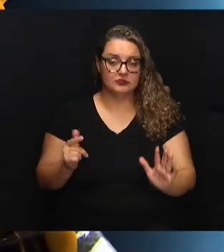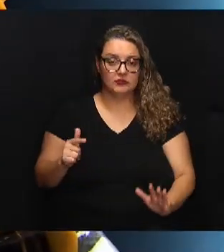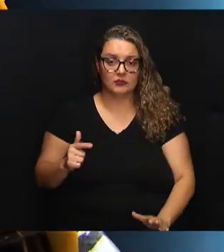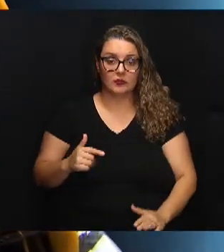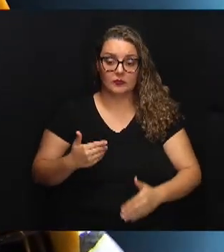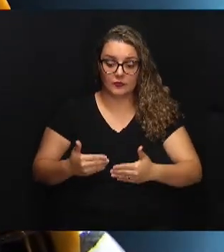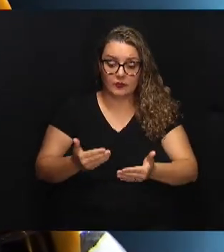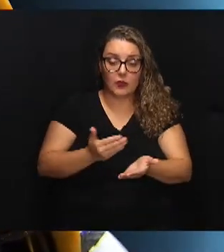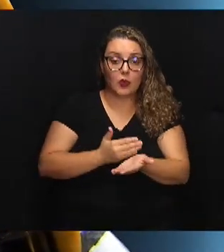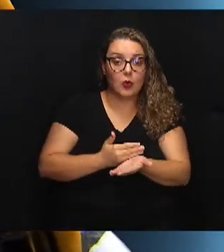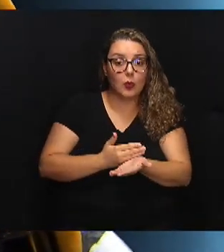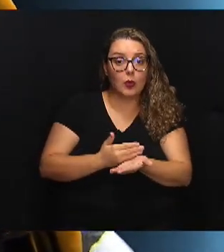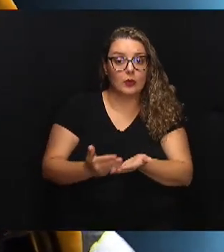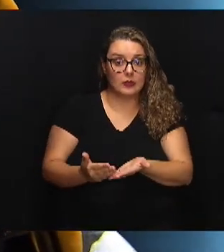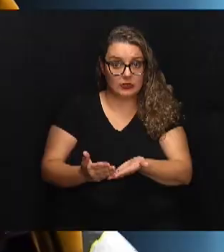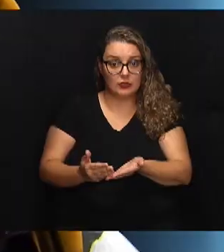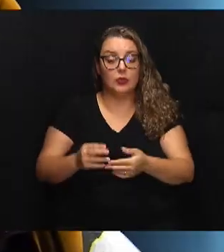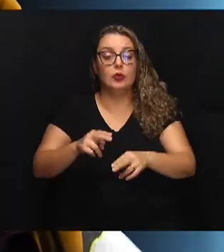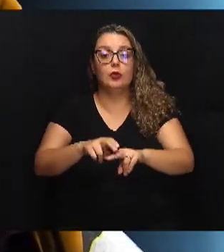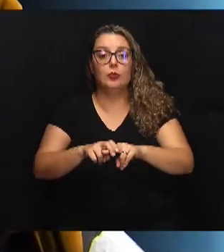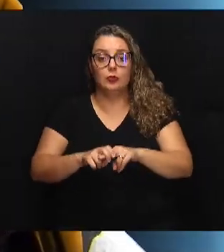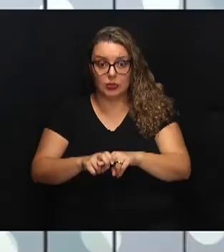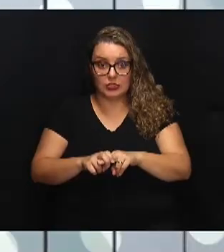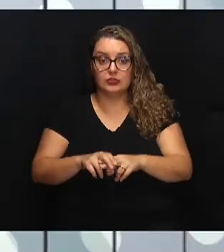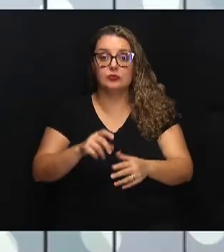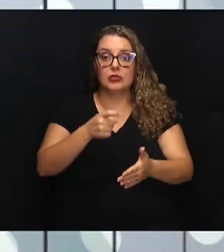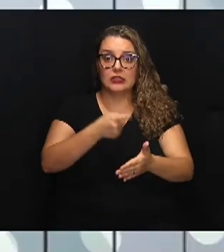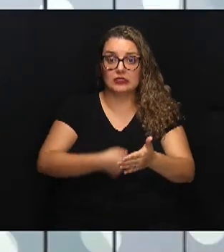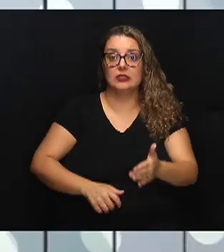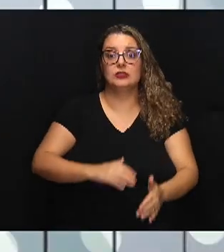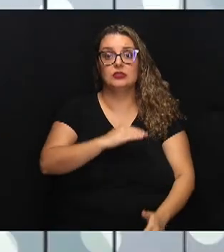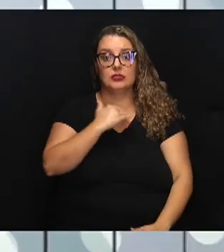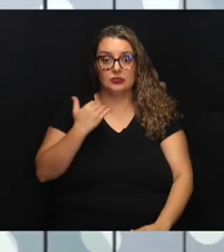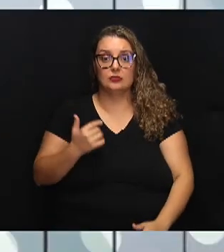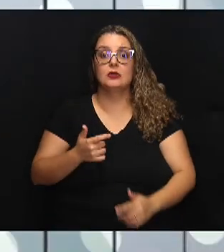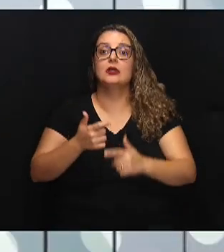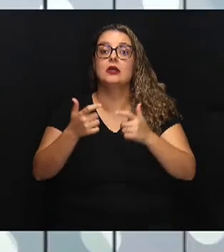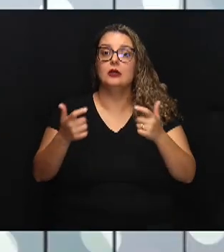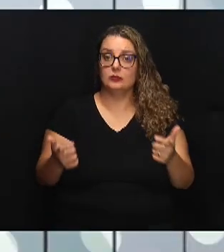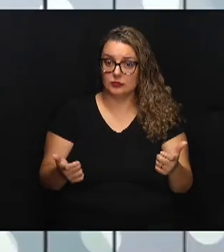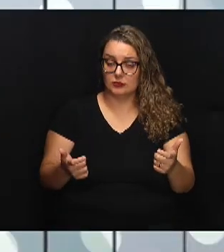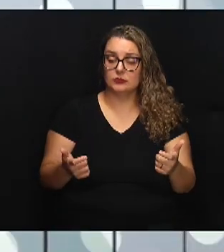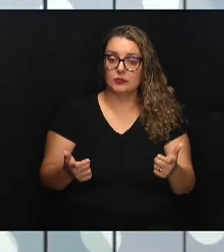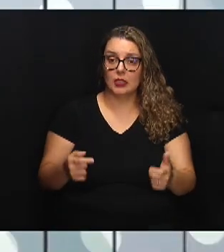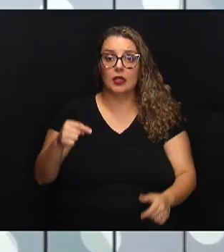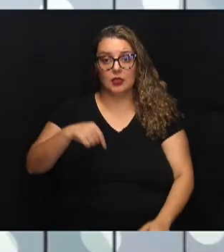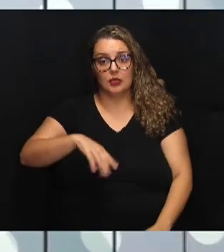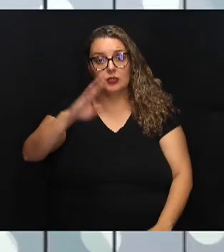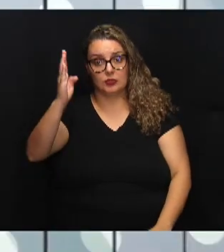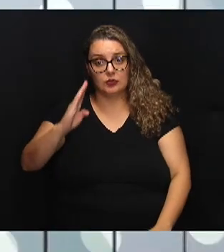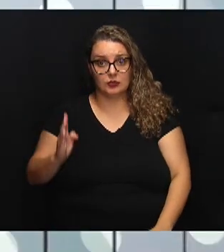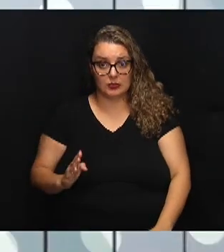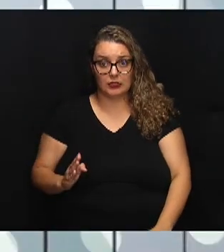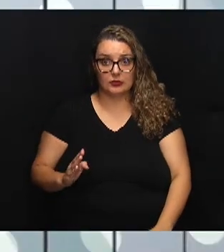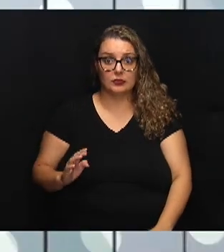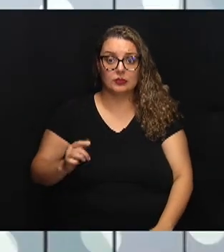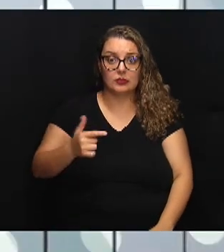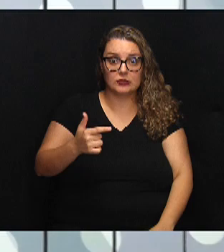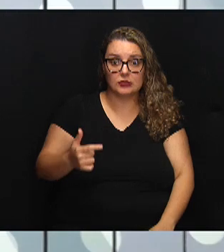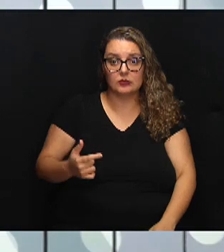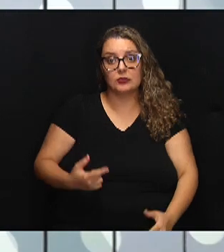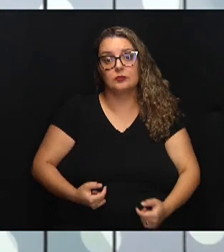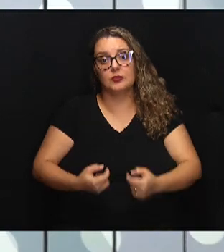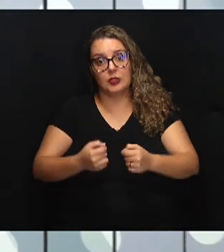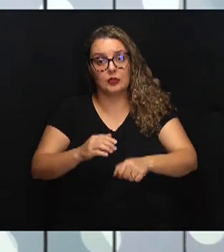estágios iniciais, por isso sua taxa de mortalidade é alta. No Brasil, sem considerar os tumores